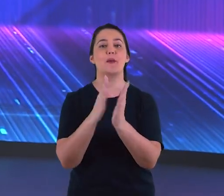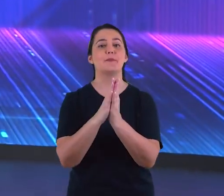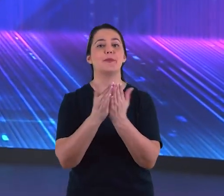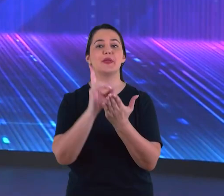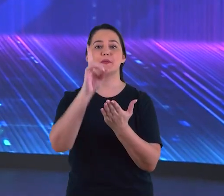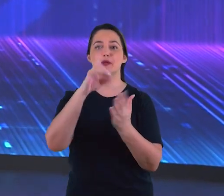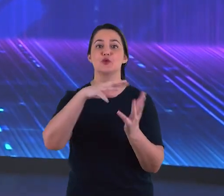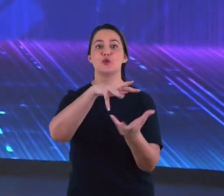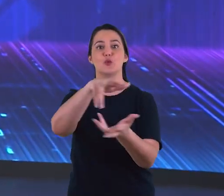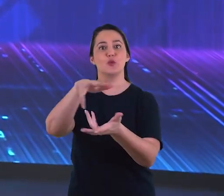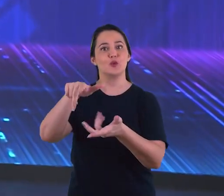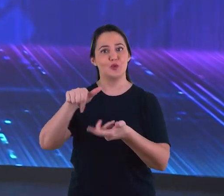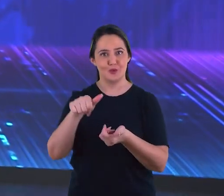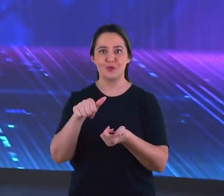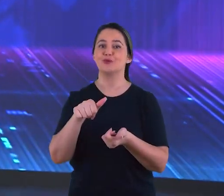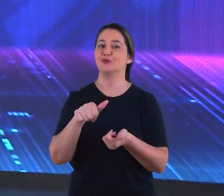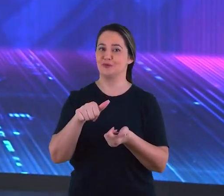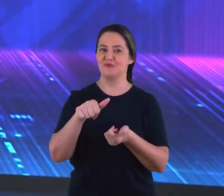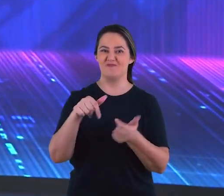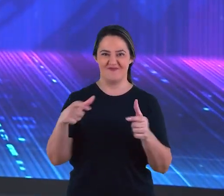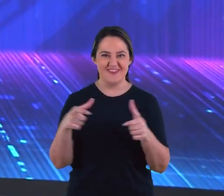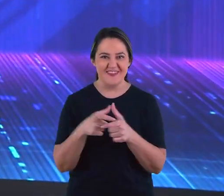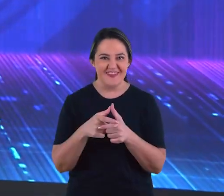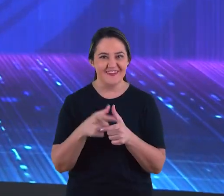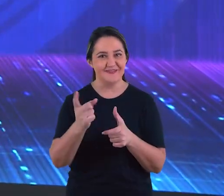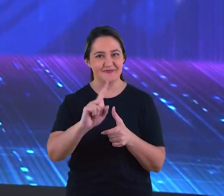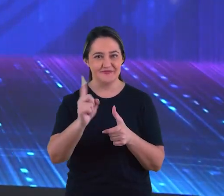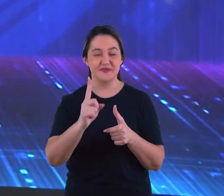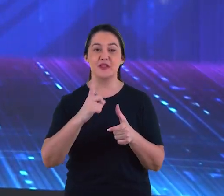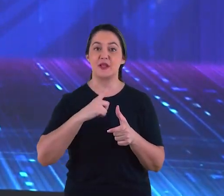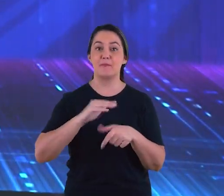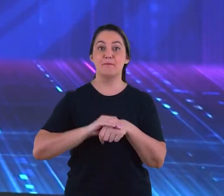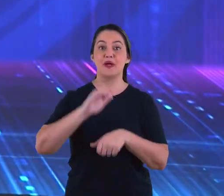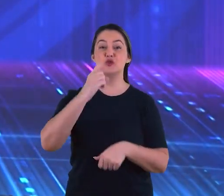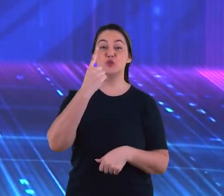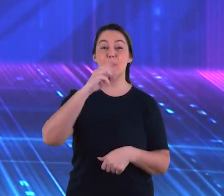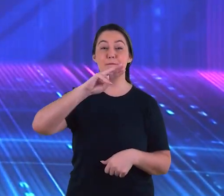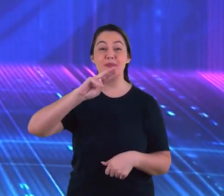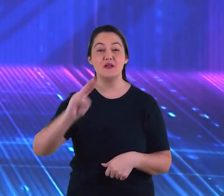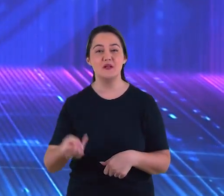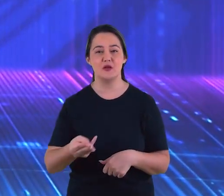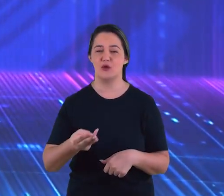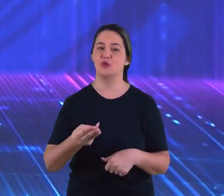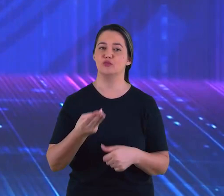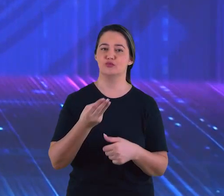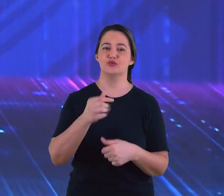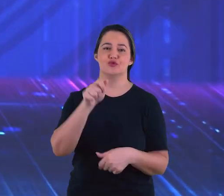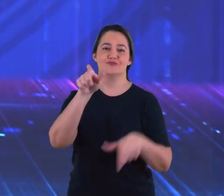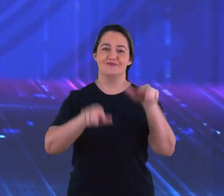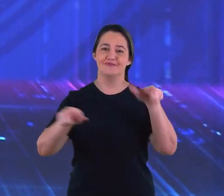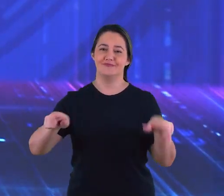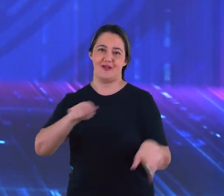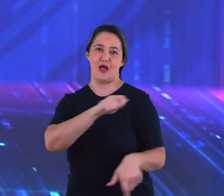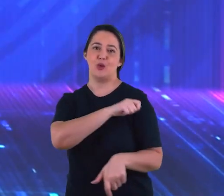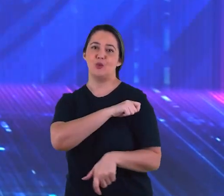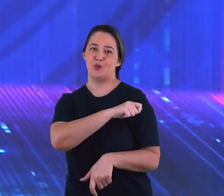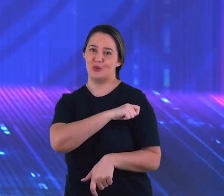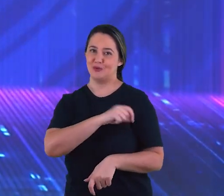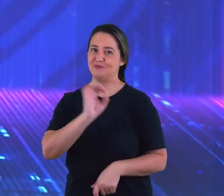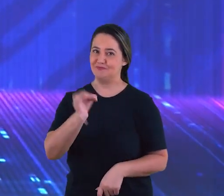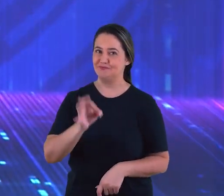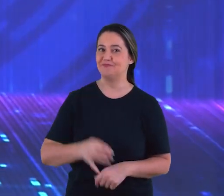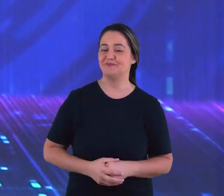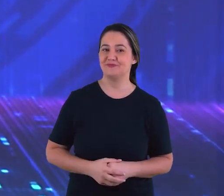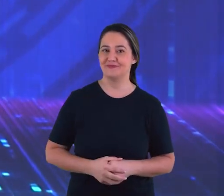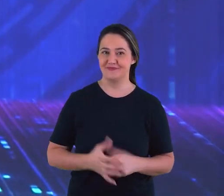mundo, não é isso mesmo, não é escola bíblica pequena não, é uma escola bíblica que tem mais de 1 milhão de alunos e você pode entrar nessa